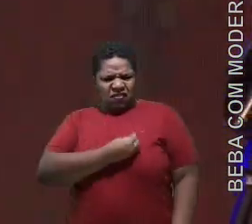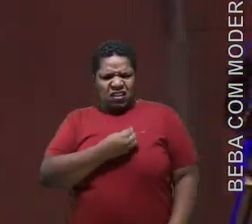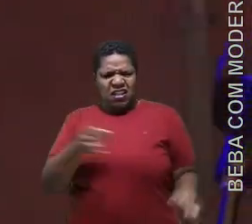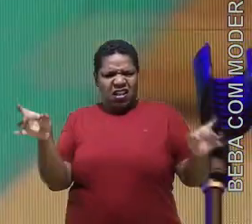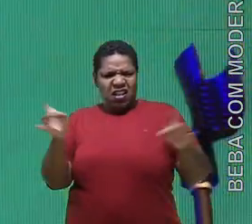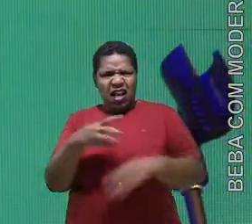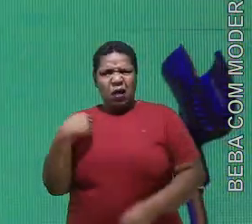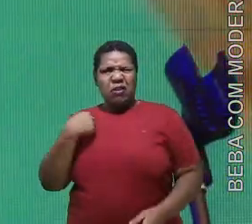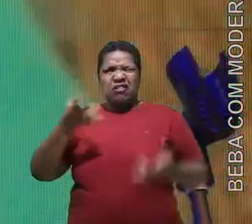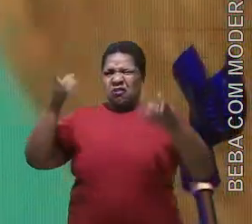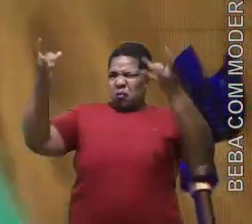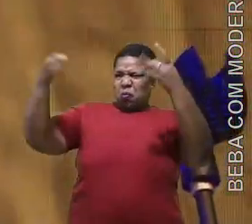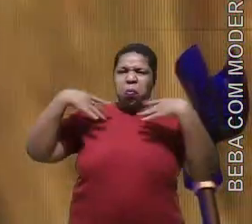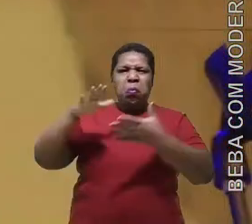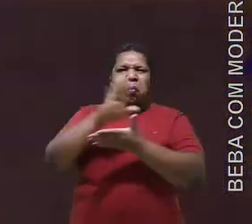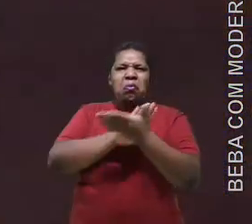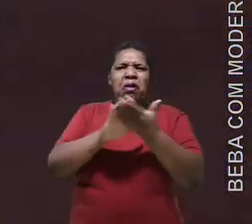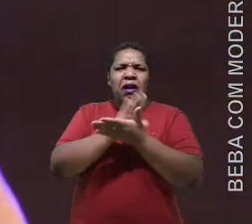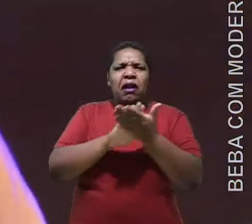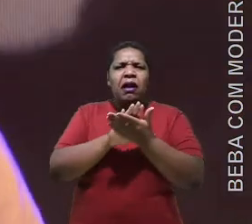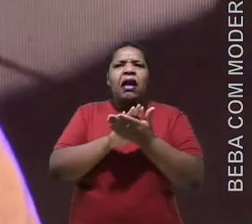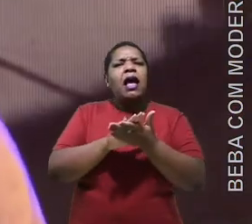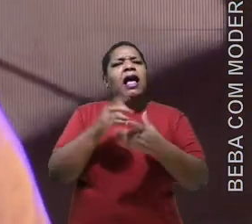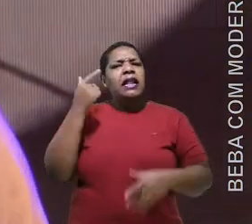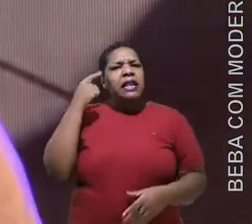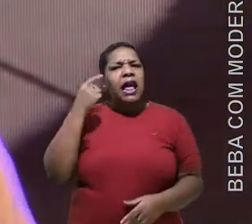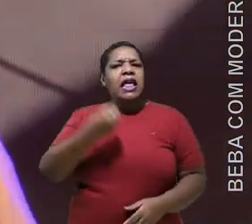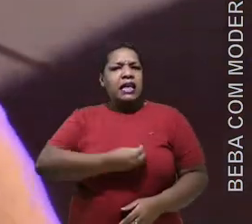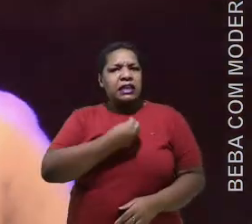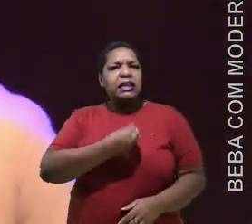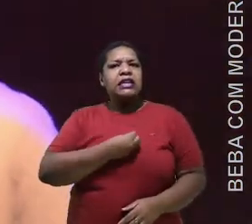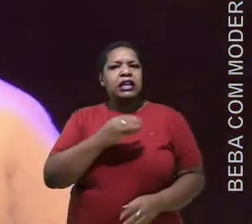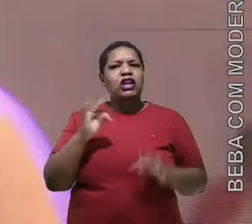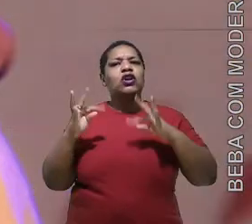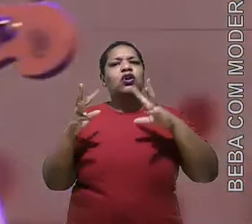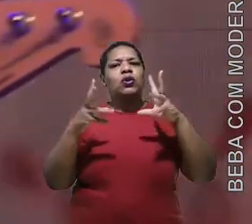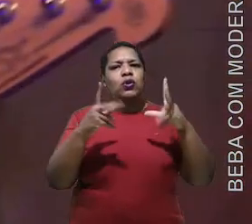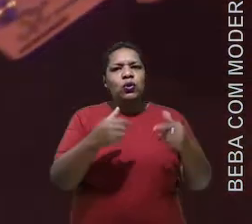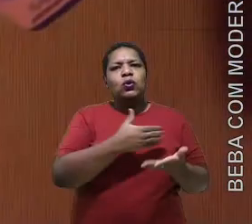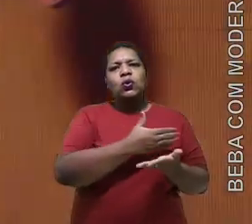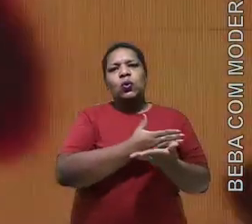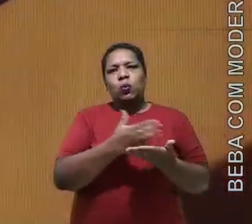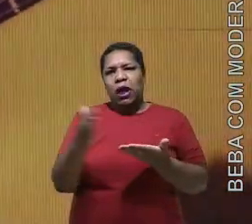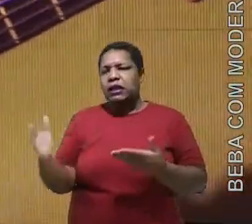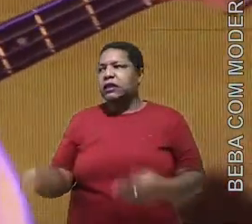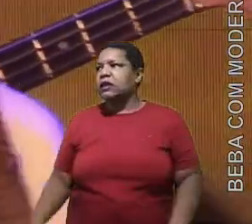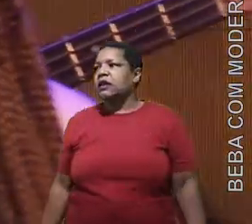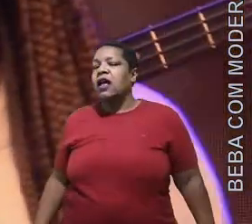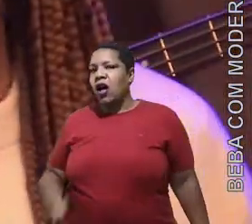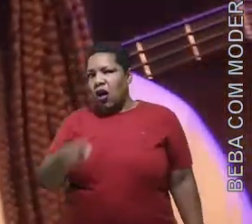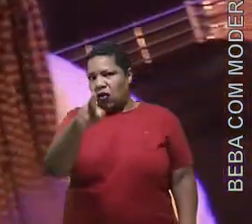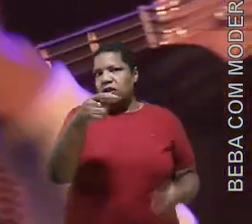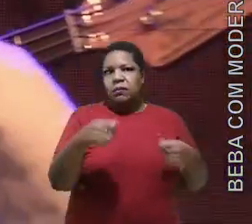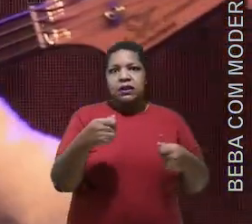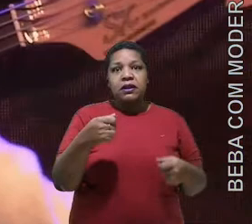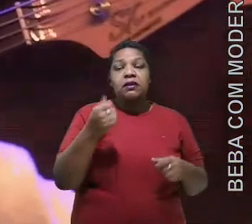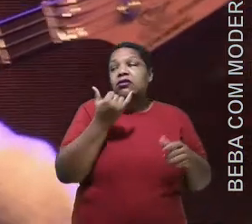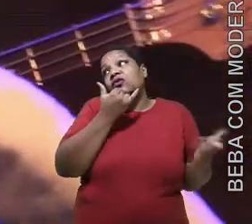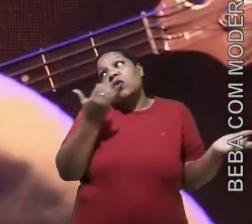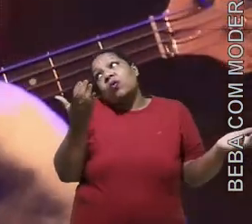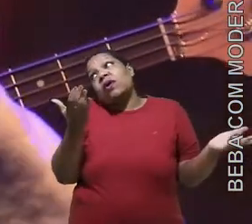que na existência as coisas passo puxa Elaine o que eu vou fazer tudo de novo vou cantar o refrão que acho que essa pessoa pensa cantar desculpa